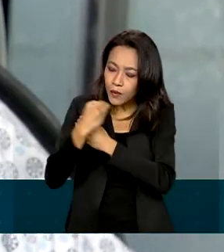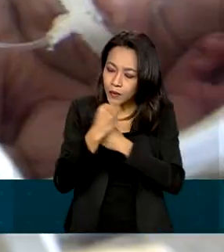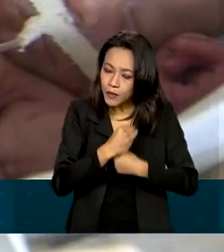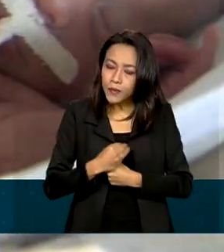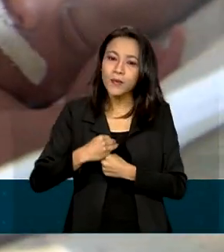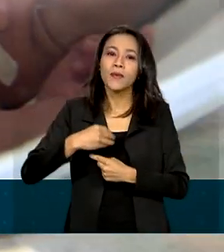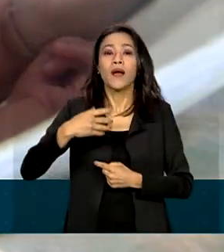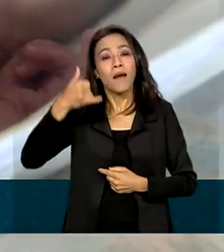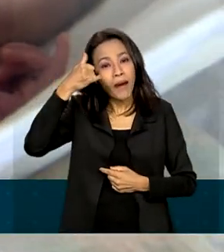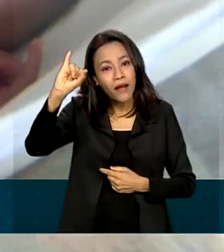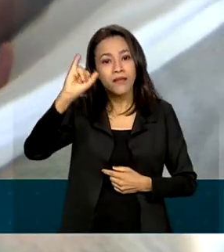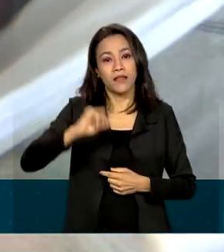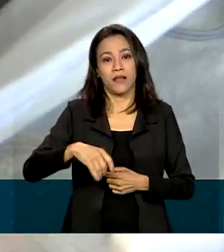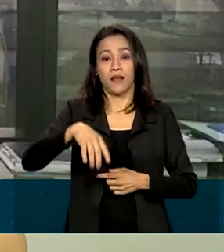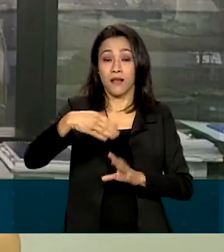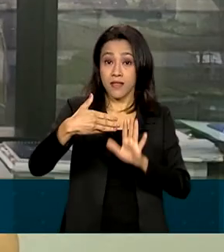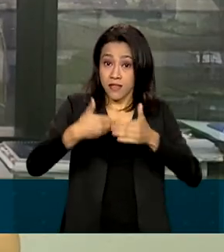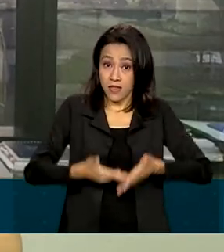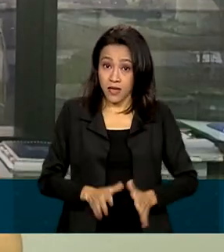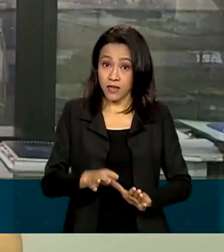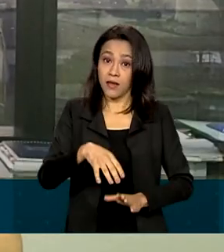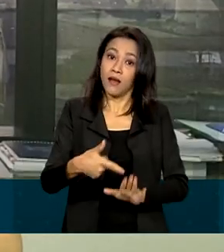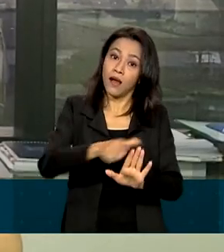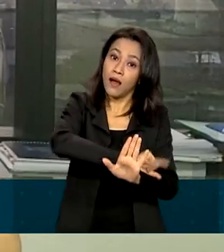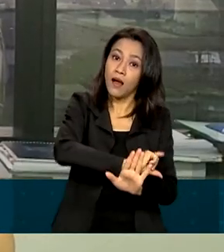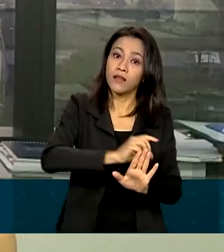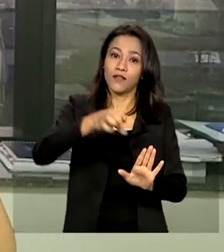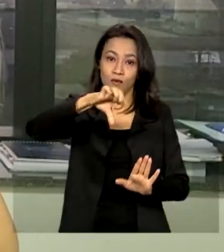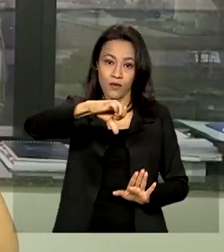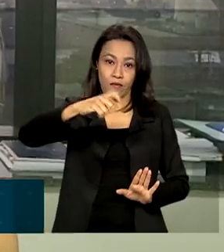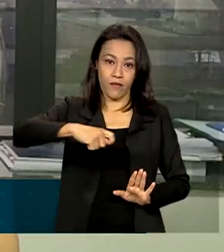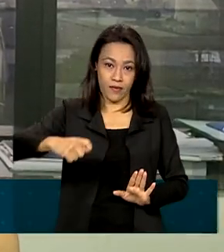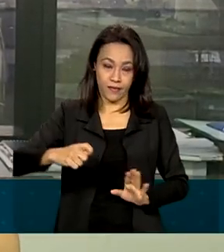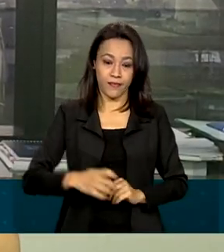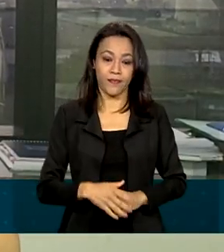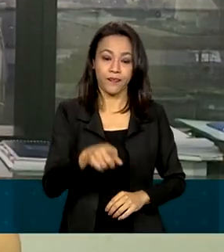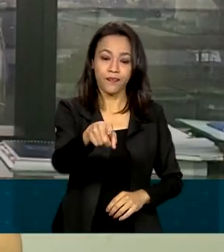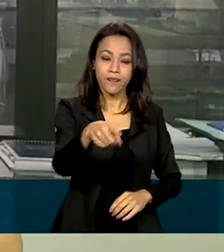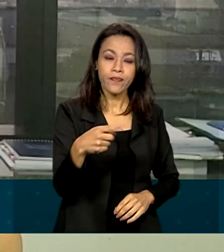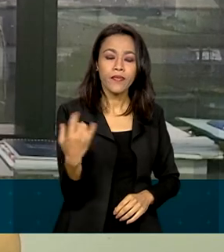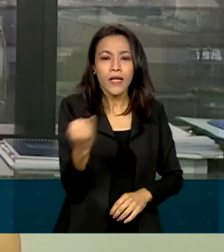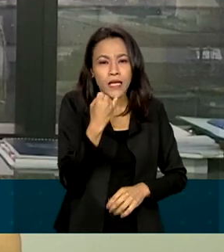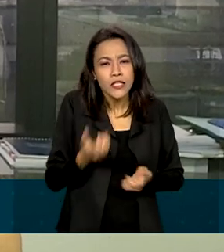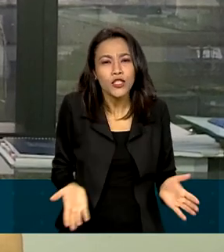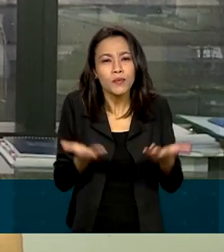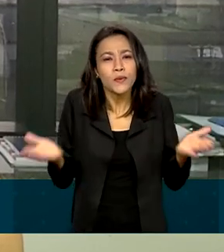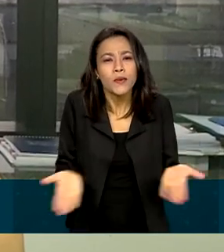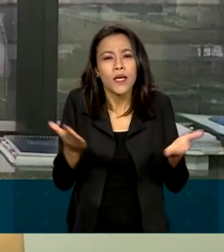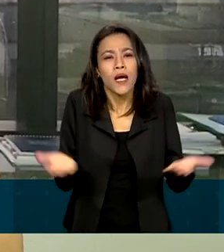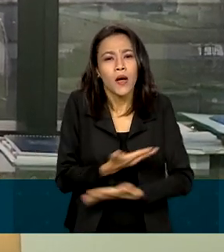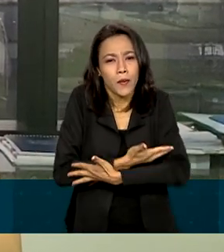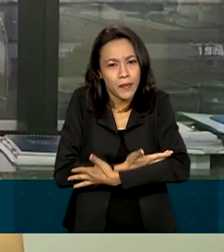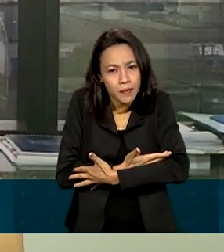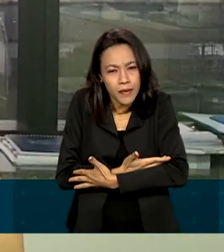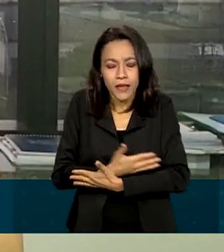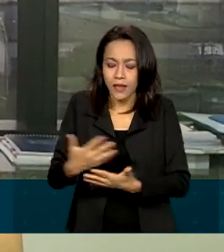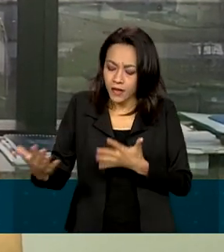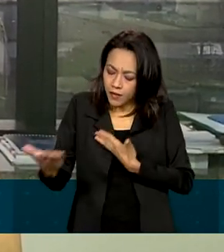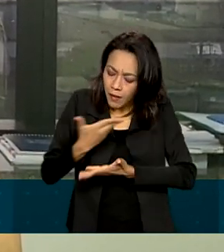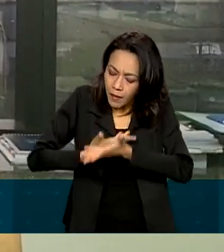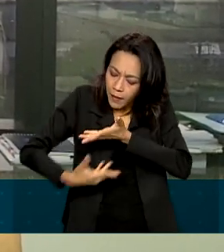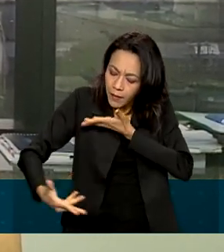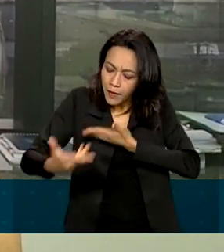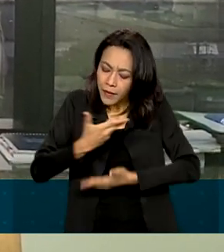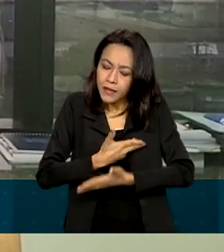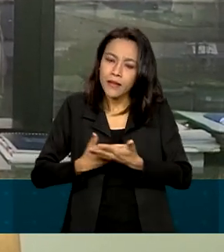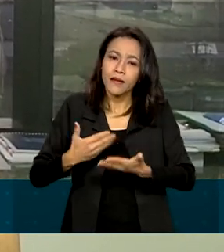a prematuridade dos bebês. Busquem o seu direito, né, de garantir esse contato pele a pele, de estimular o seu bebê, de vincular com o seu bebê